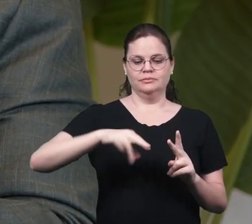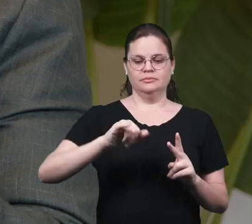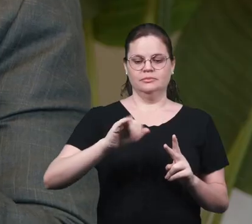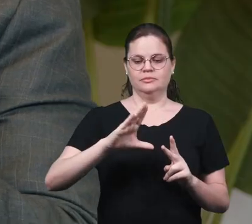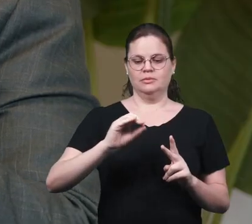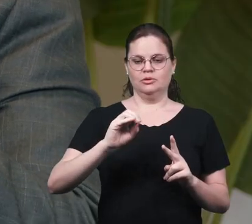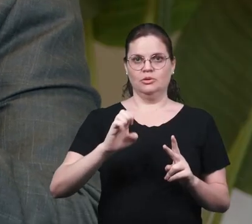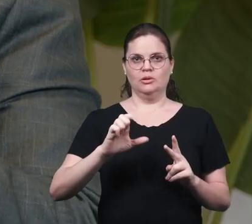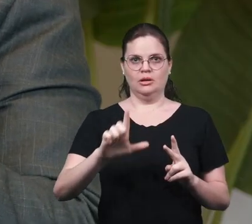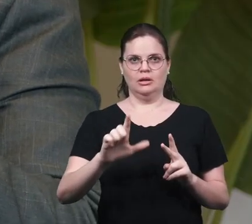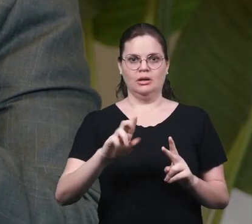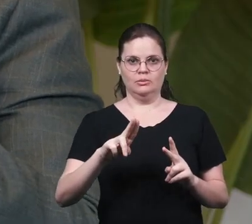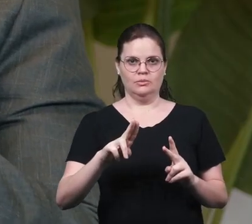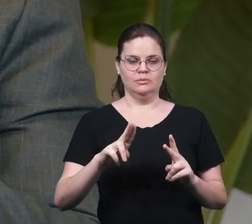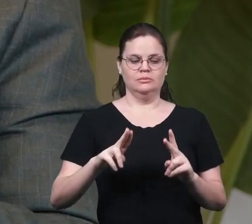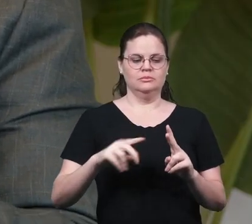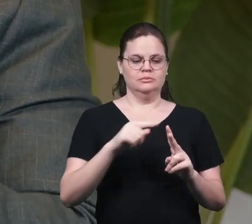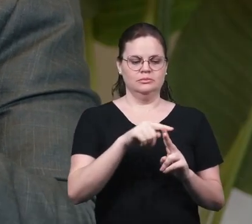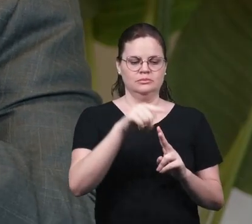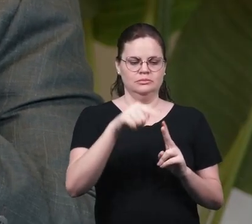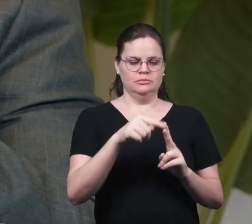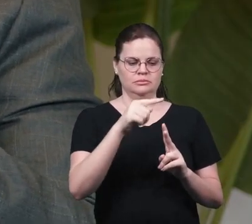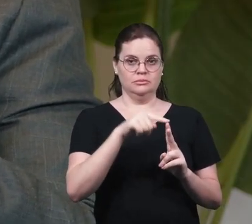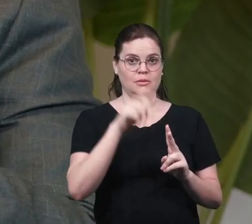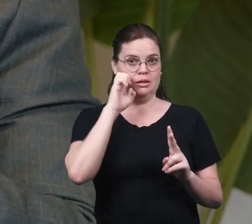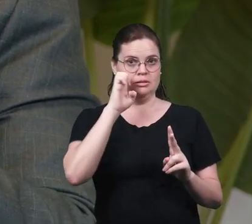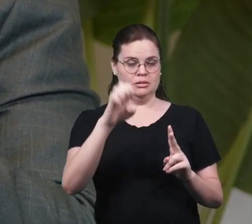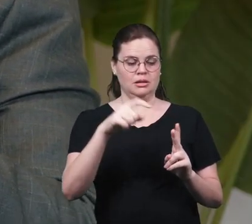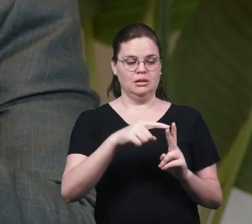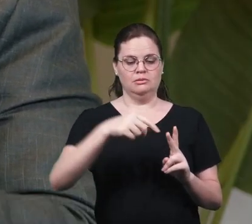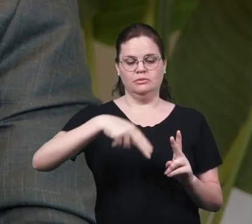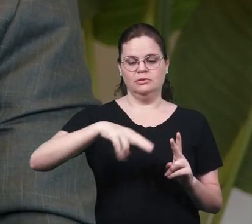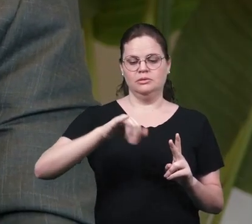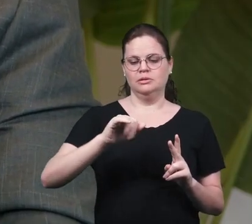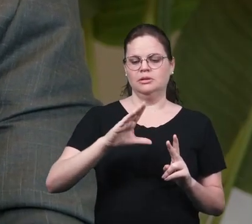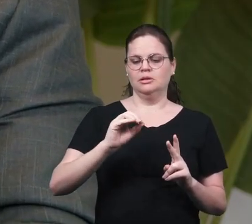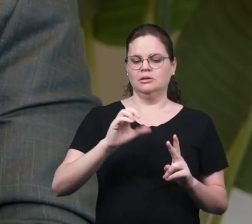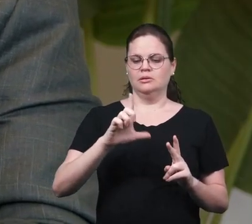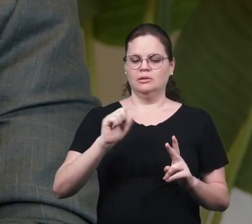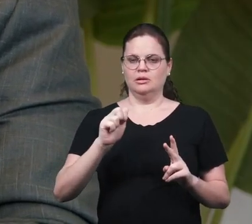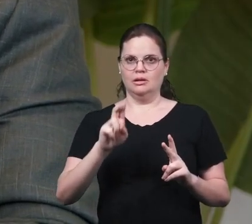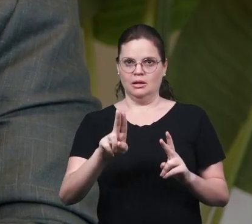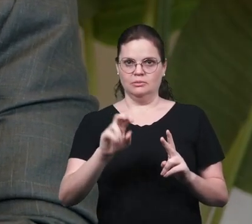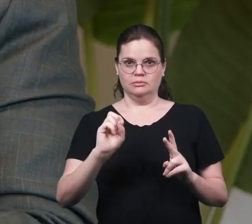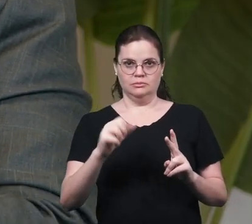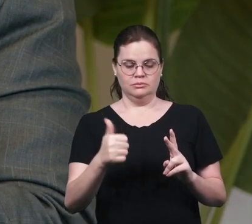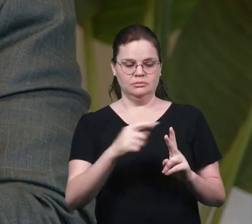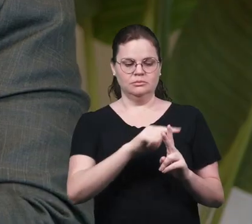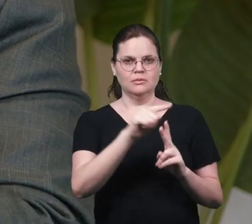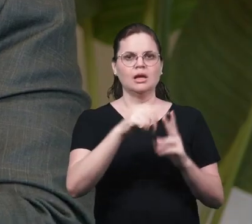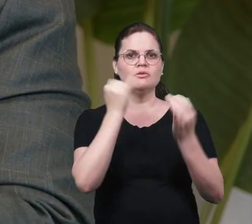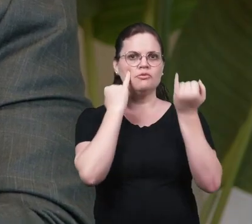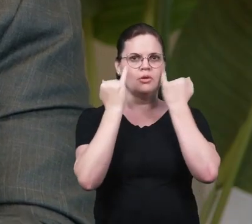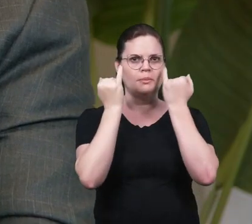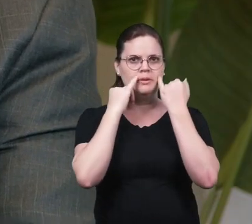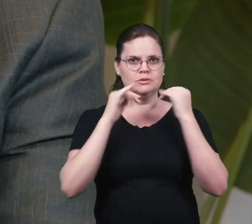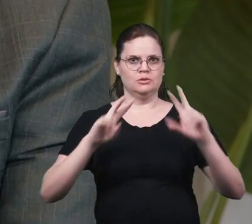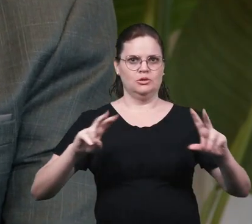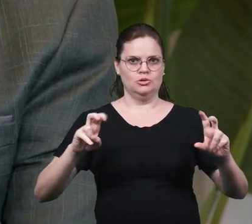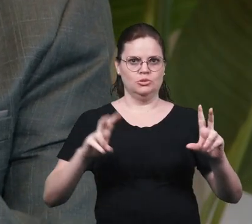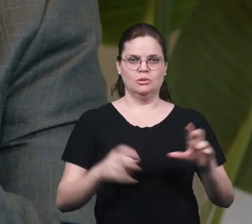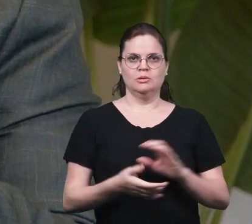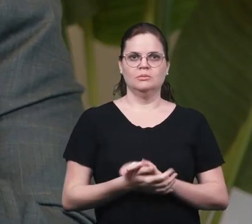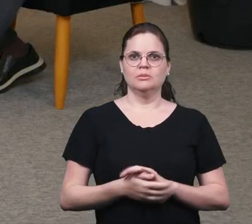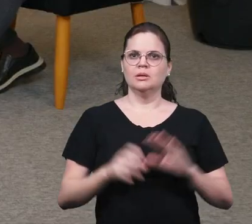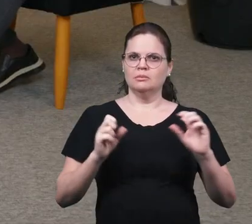Esses 2 nomes, nós temos algumas informações sobre eles. Então gostaria que o diácono Lucas pudesse